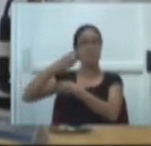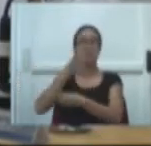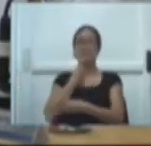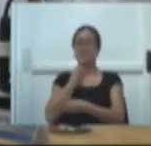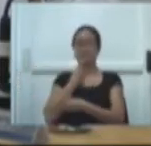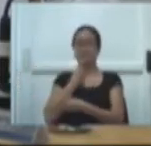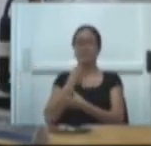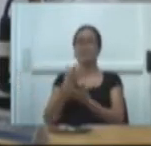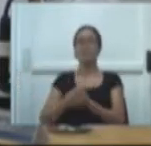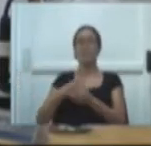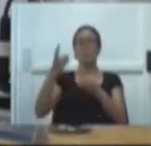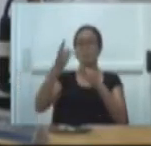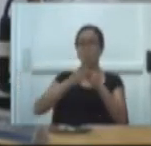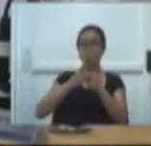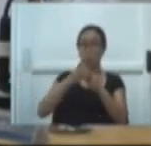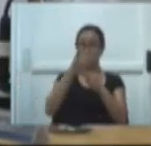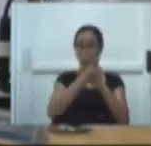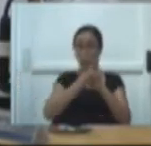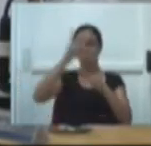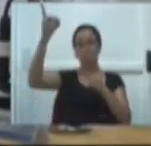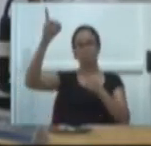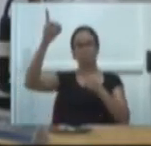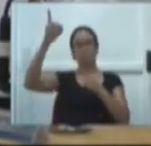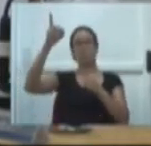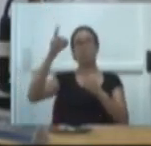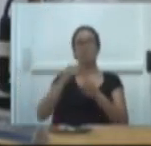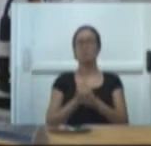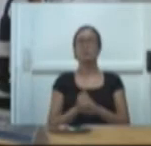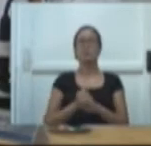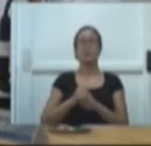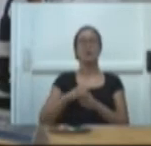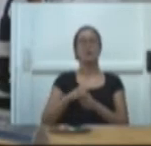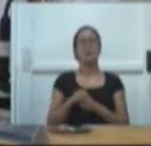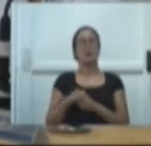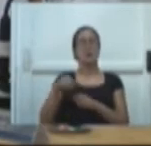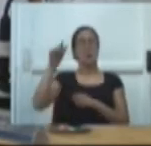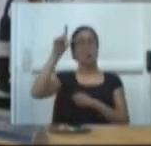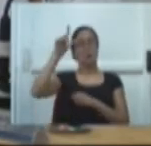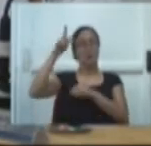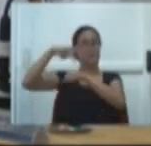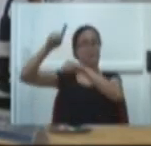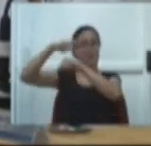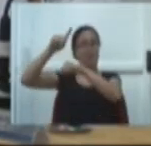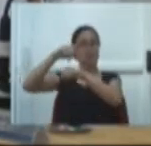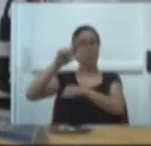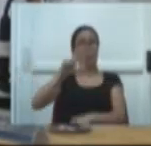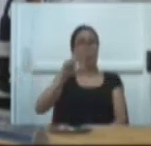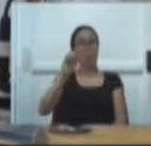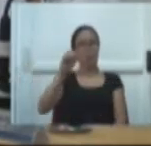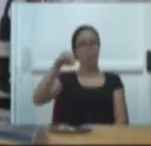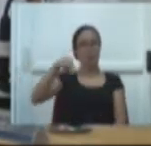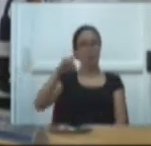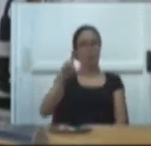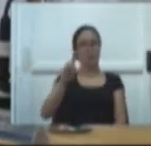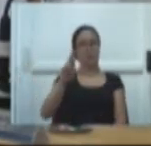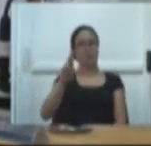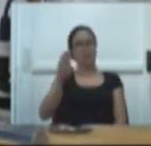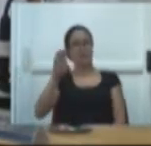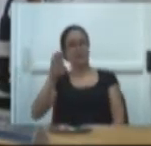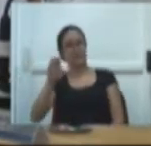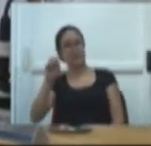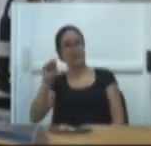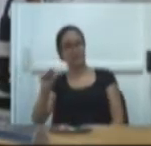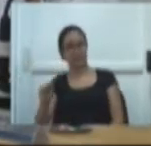e engenheiro de ciências exatas, que normalmente a gente vê as pessoas que fazem ciências